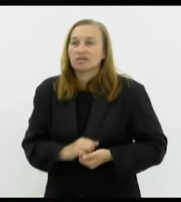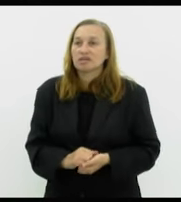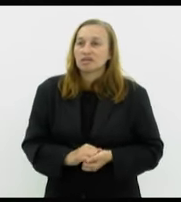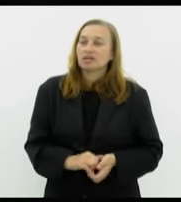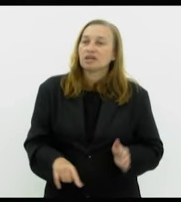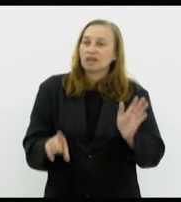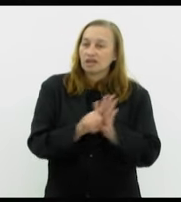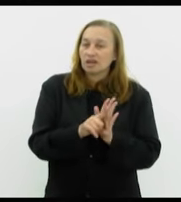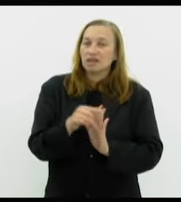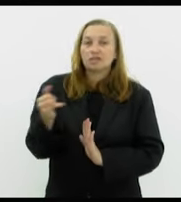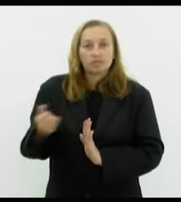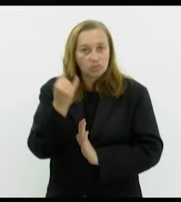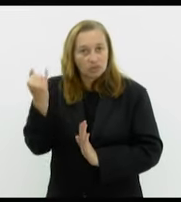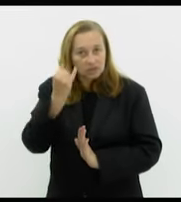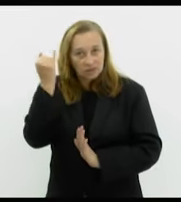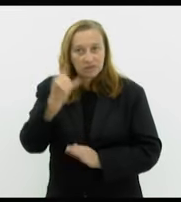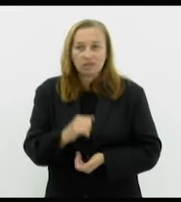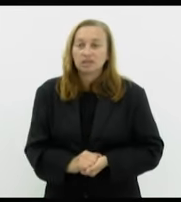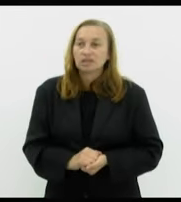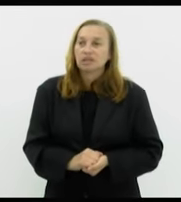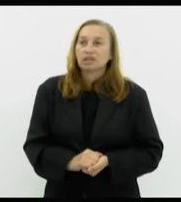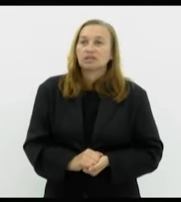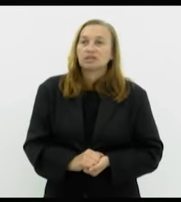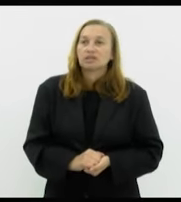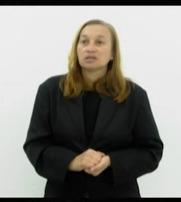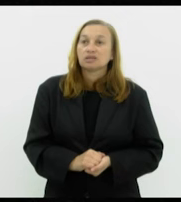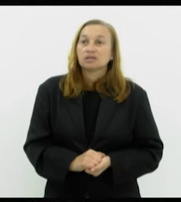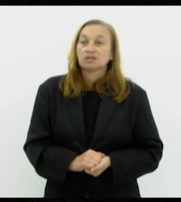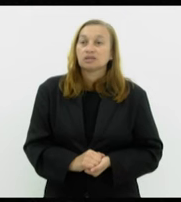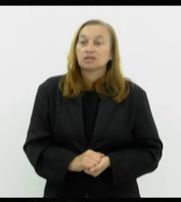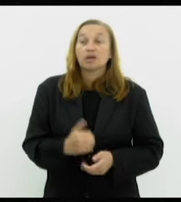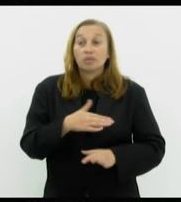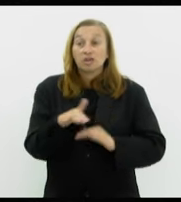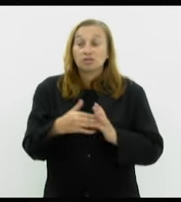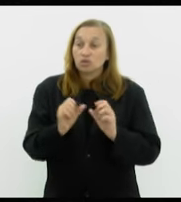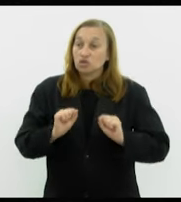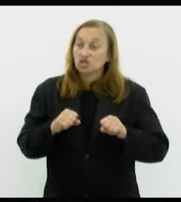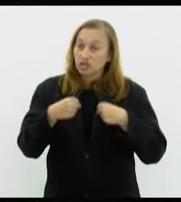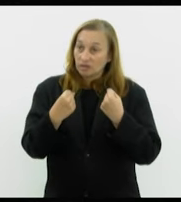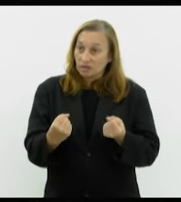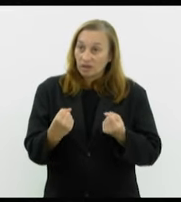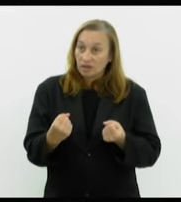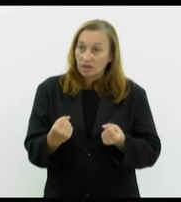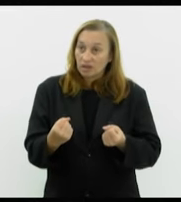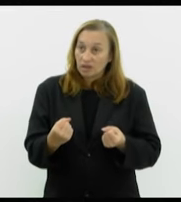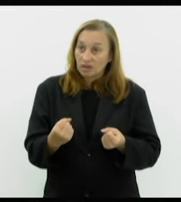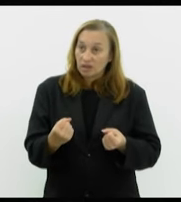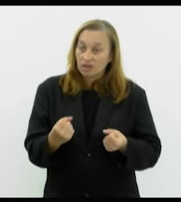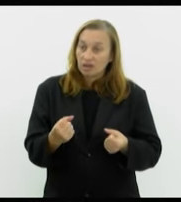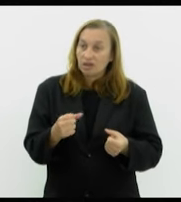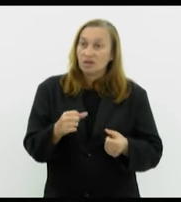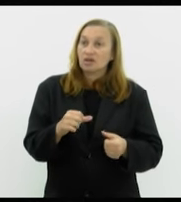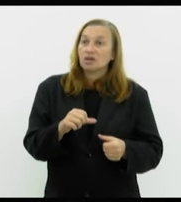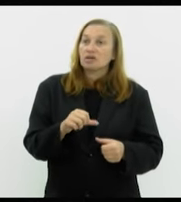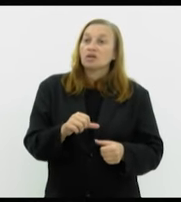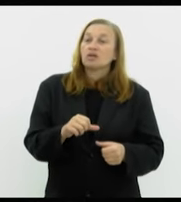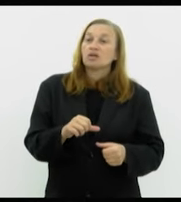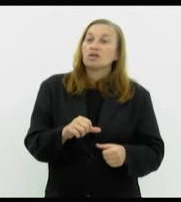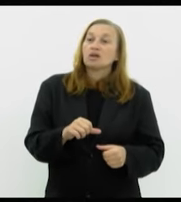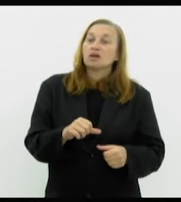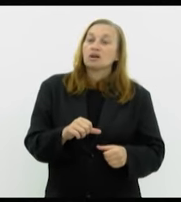fomento importante. Para aqueles e aquelas que defendem a recuperação fiscal, a